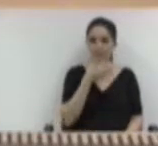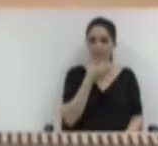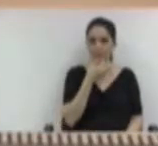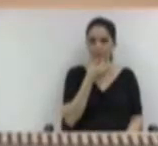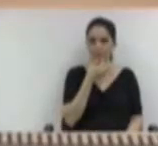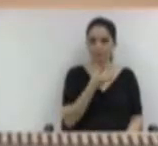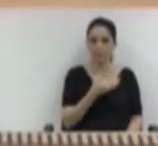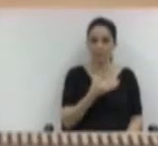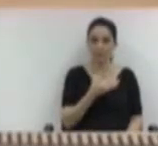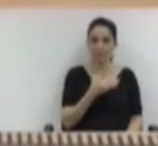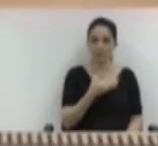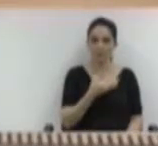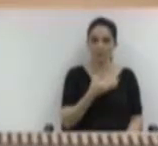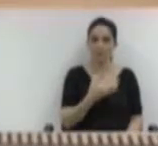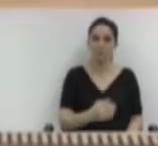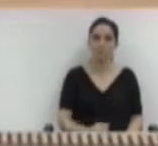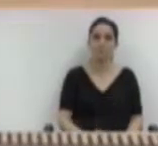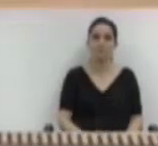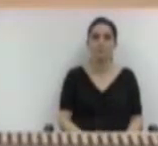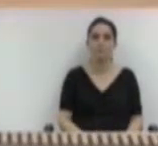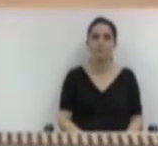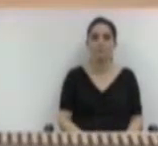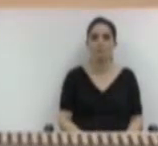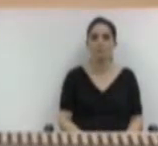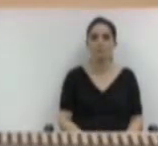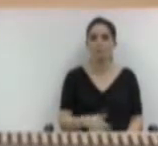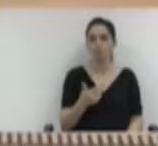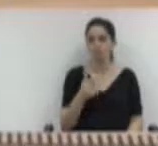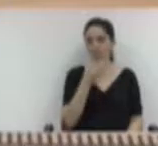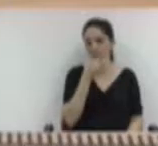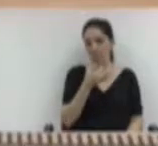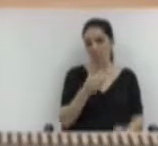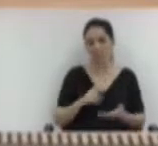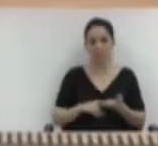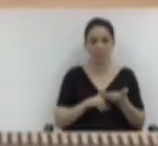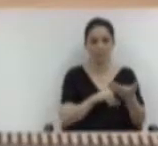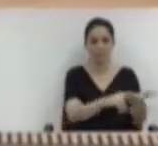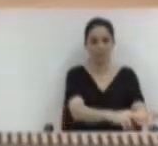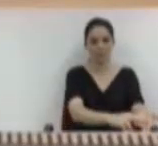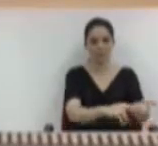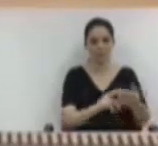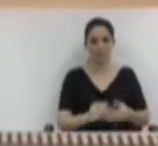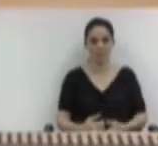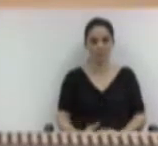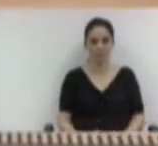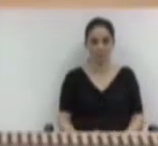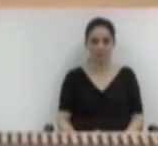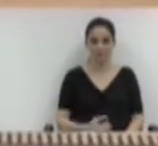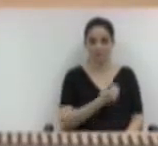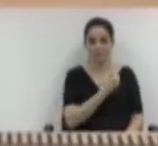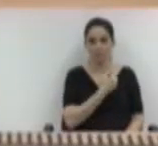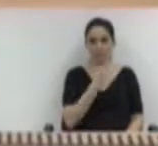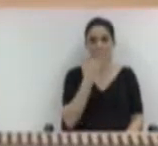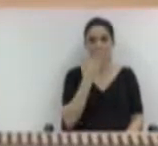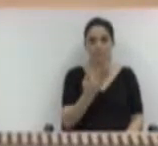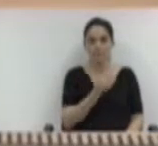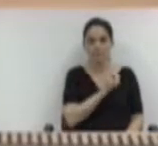919/2015 está em discussão. Não havendo quem queira, encaminhe-se ao Poder Executivo.